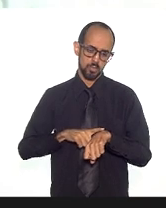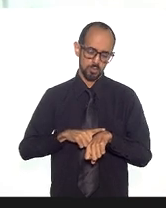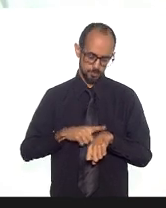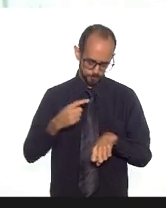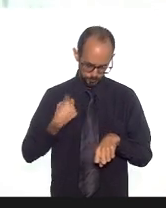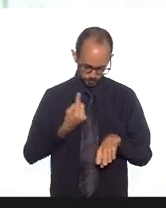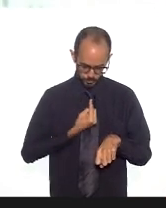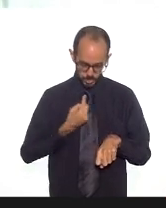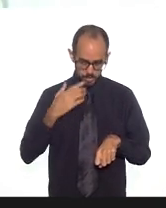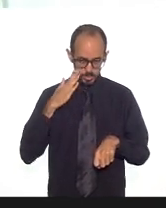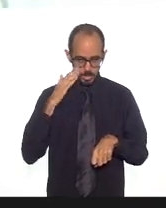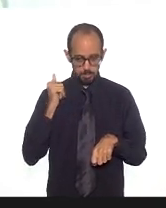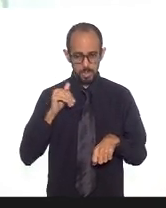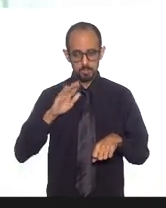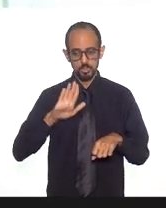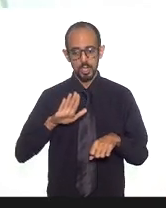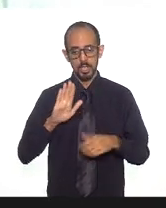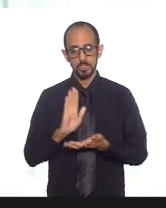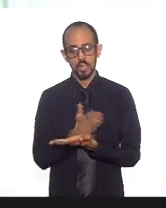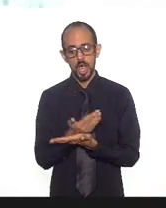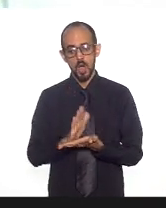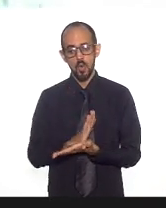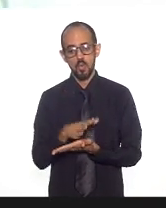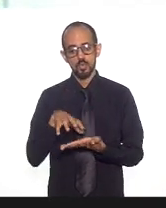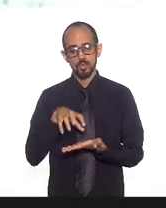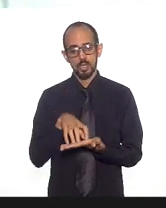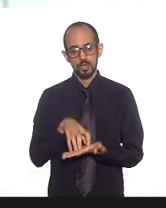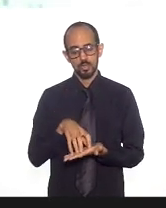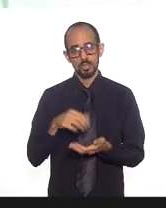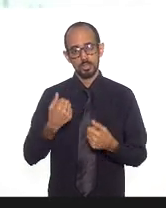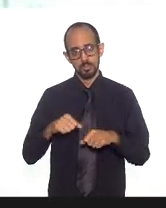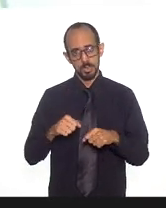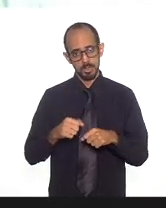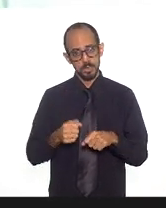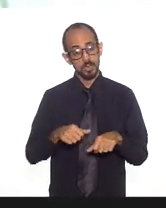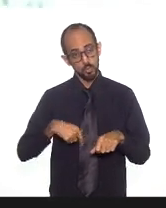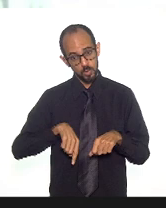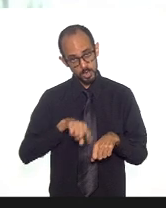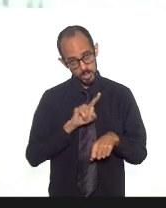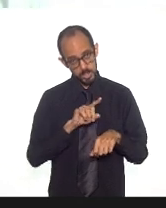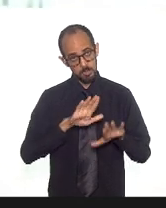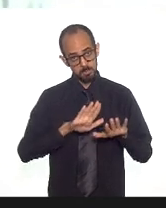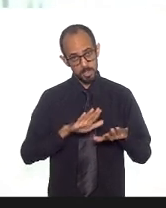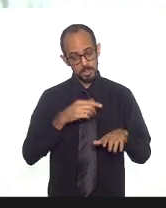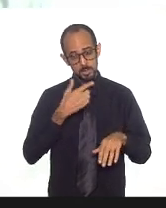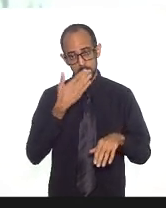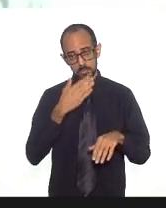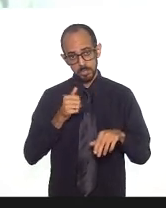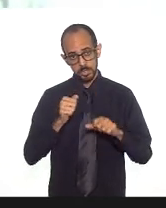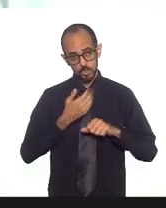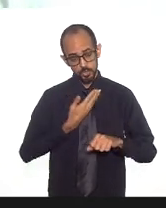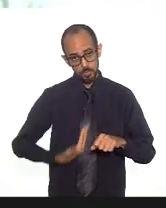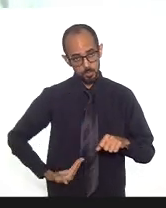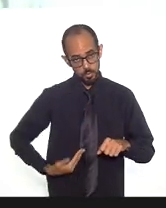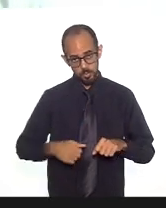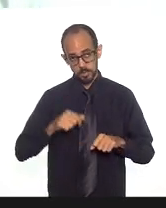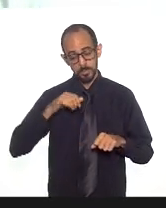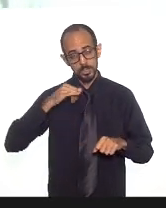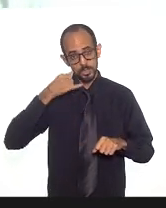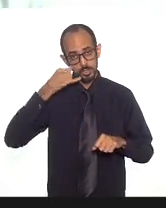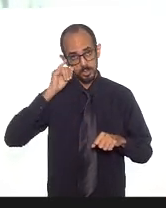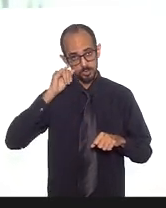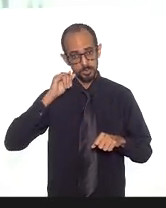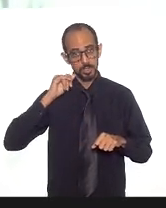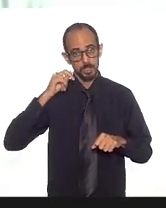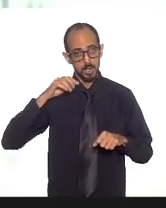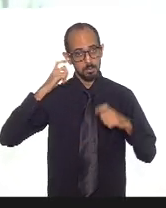quais são, de alguns setores que precisam ir fazer determinada ação e sair. Então, a gente fica aqui o pedido público para que não tenhamos dores de cabeça com